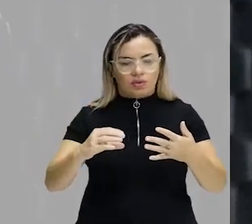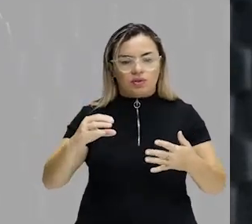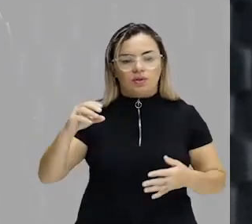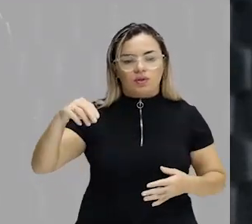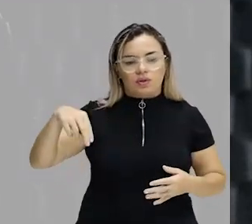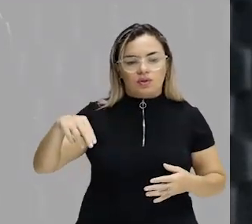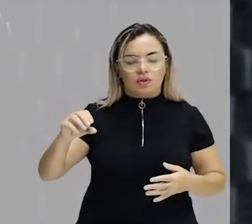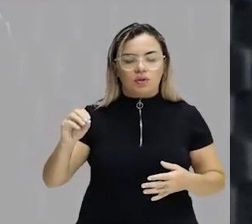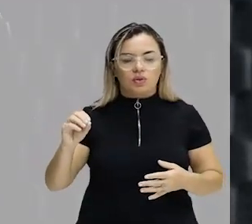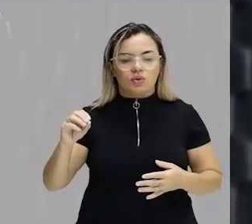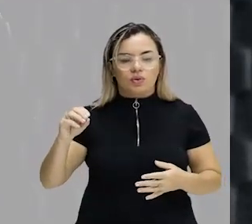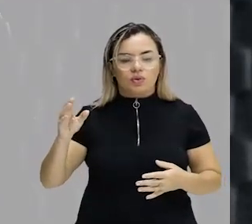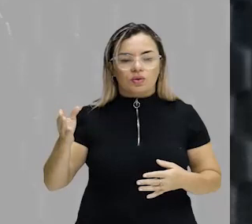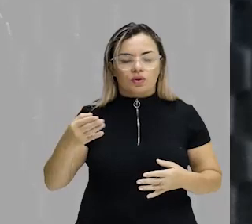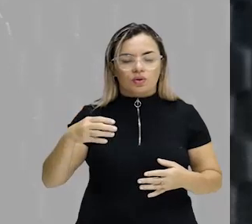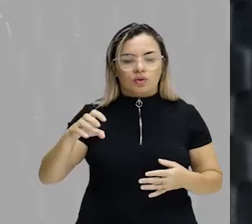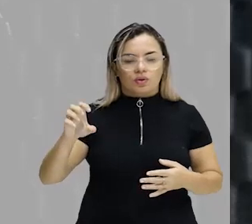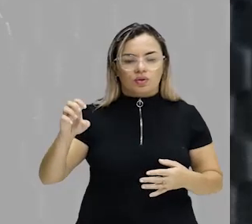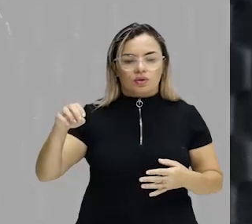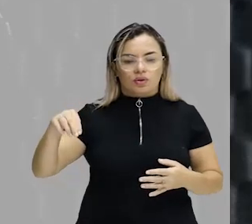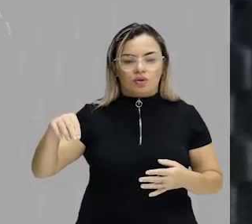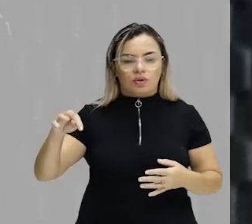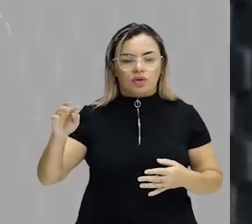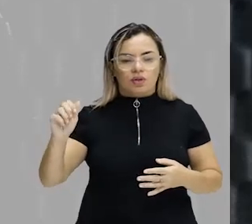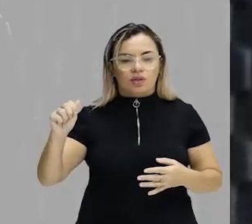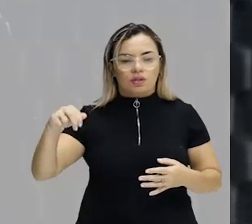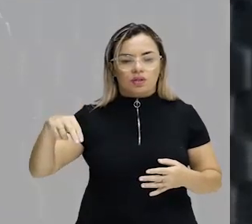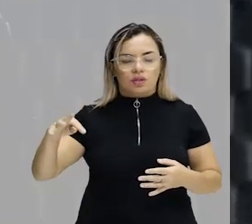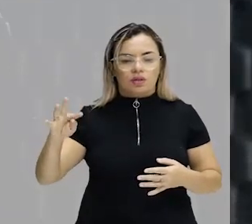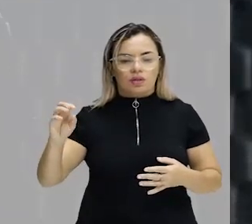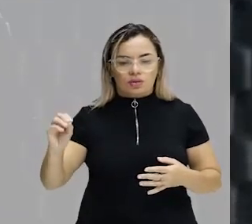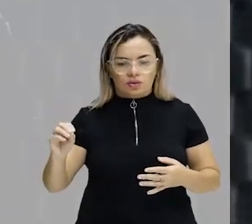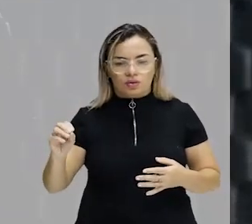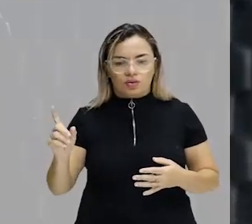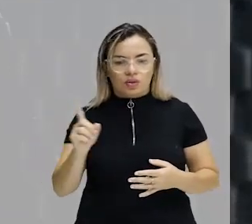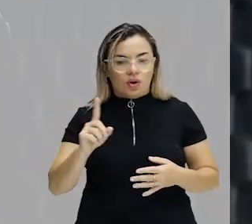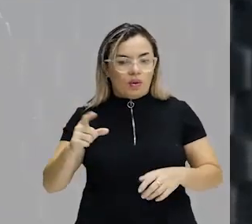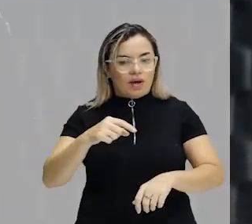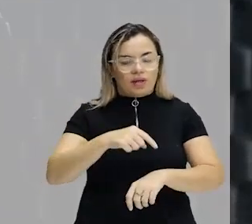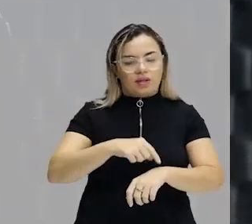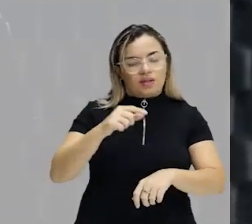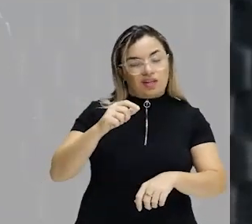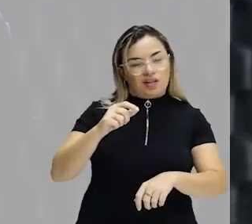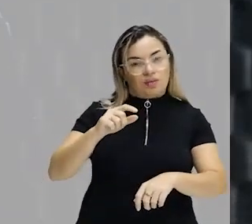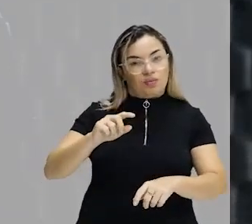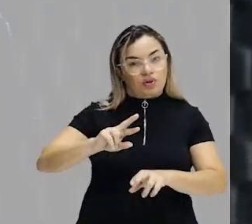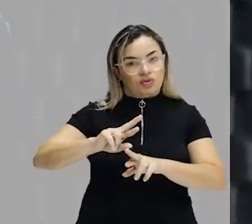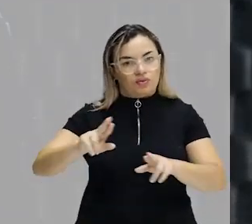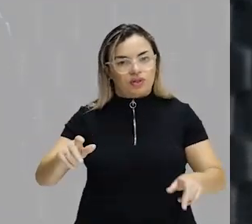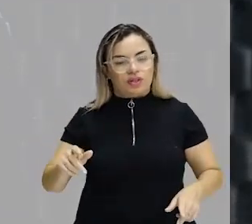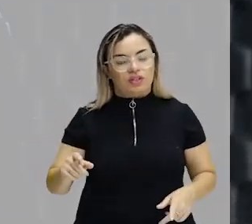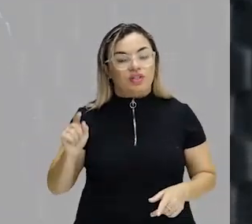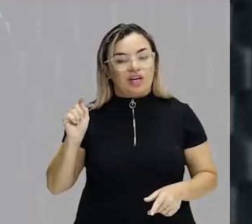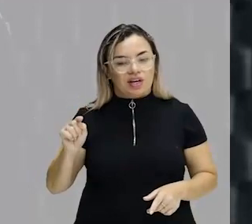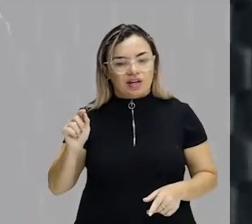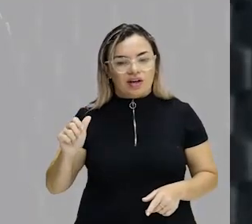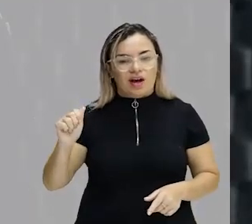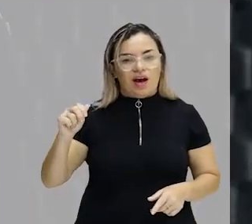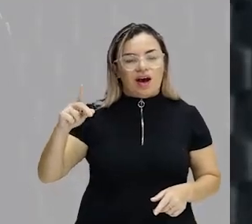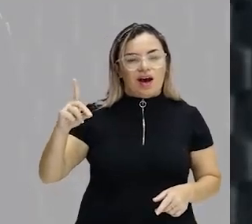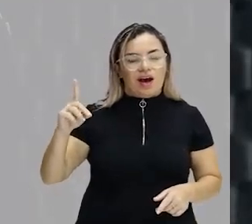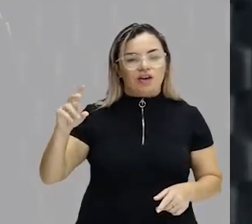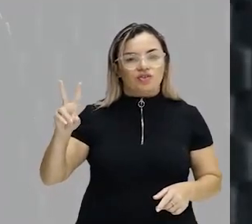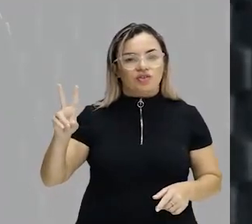é tempo, é adversidade, tá bom? Mesmo traz ideia de concessão,